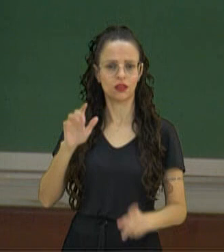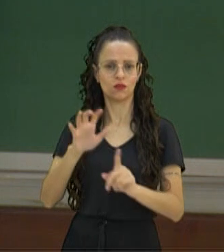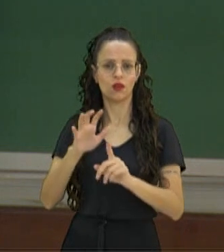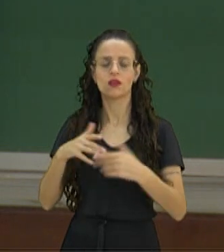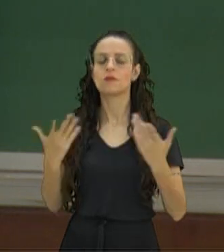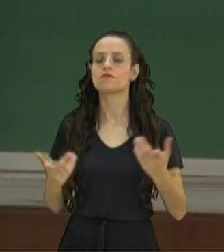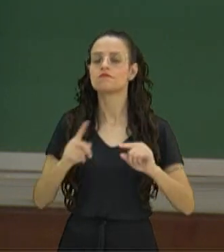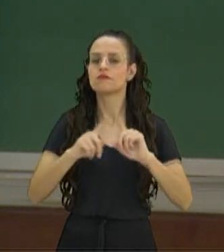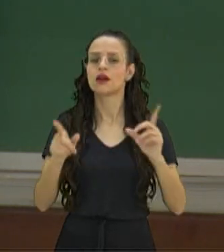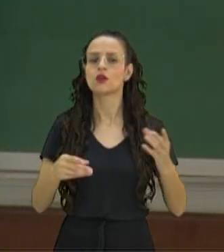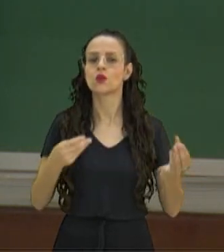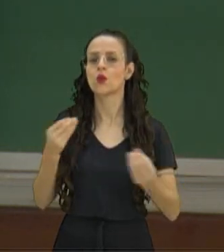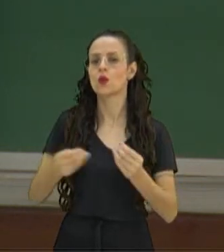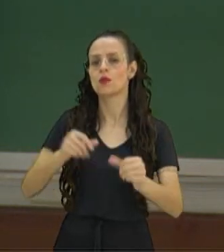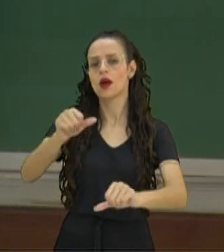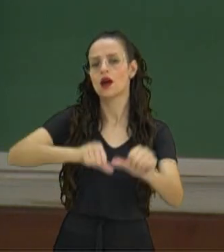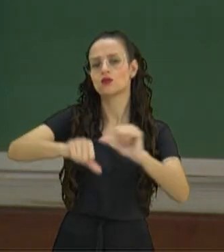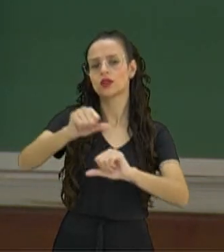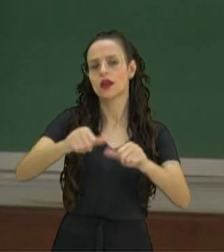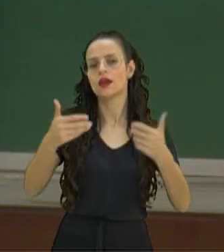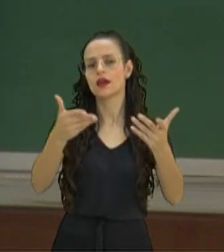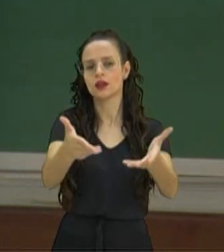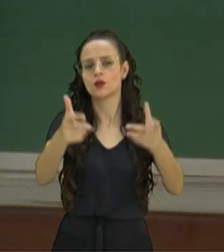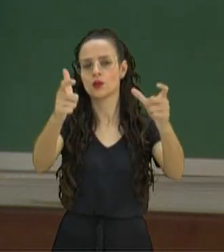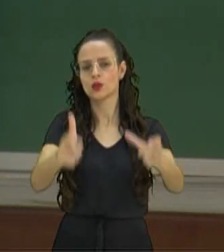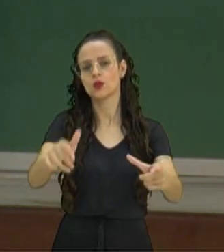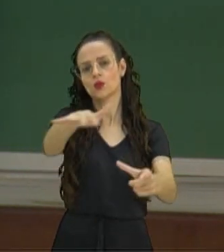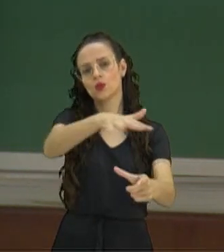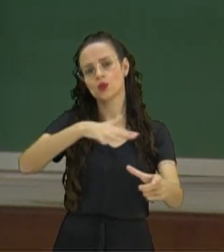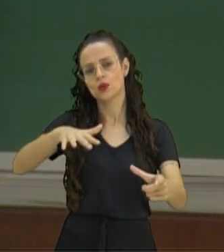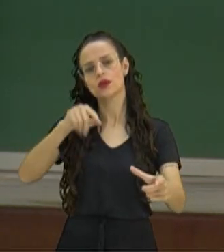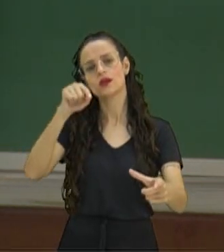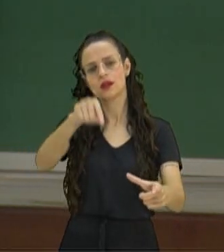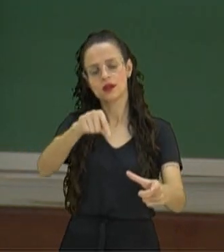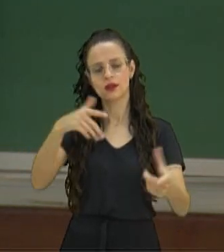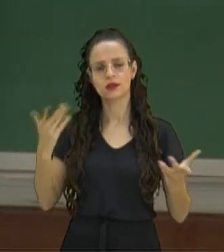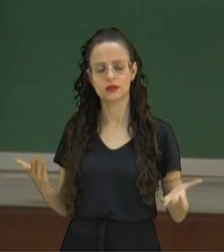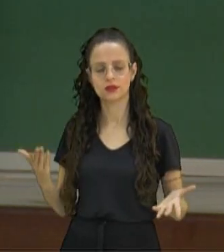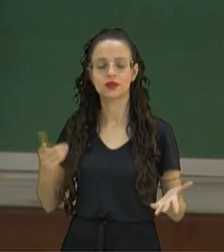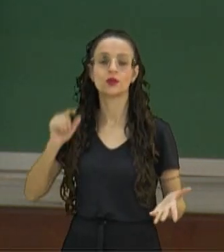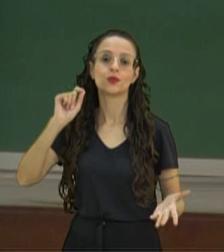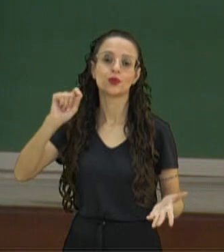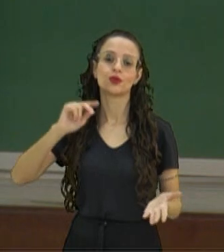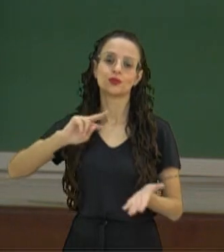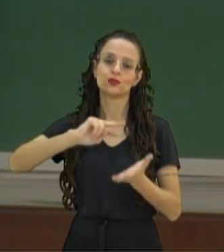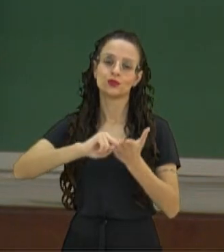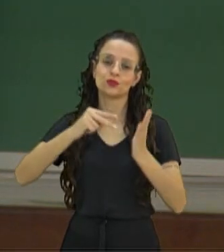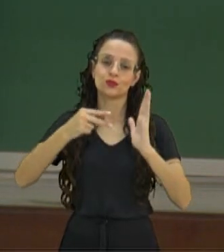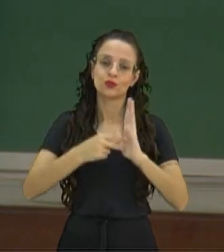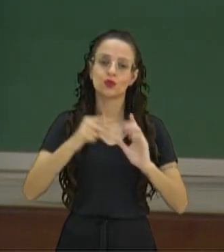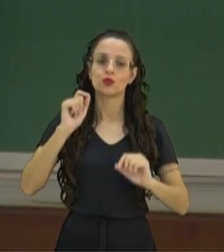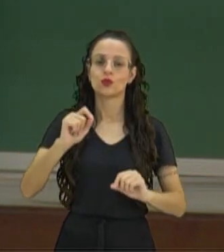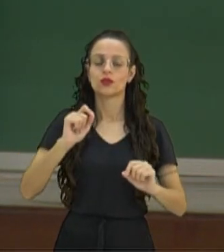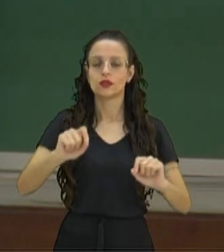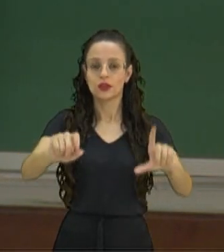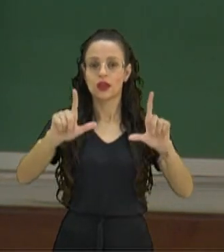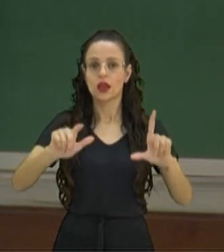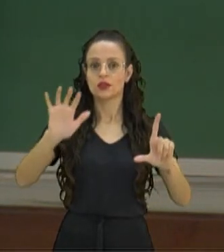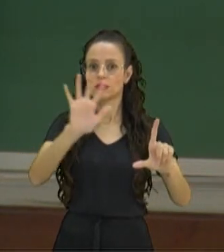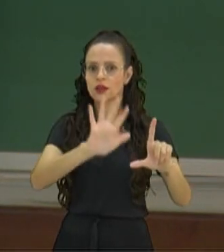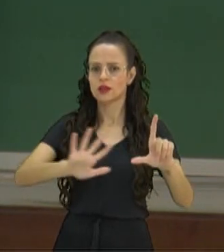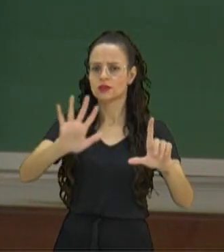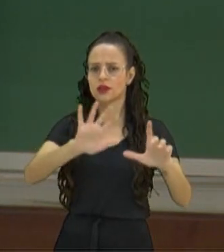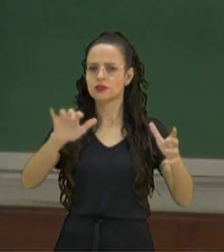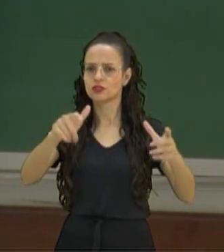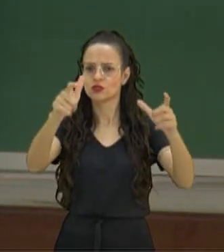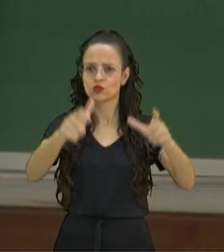E como elas alteram significativamente as paisagens? Aquela ideia lá de paisagens